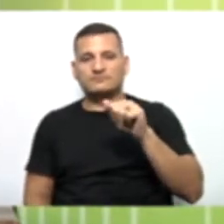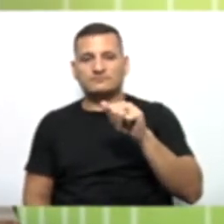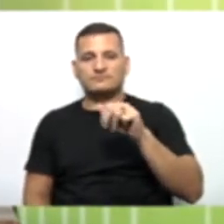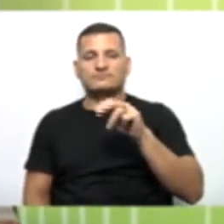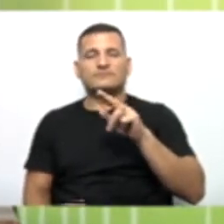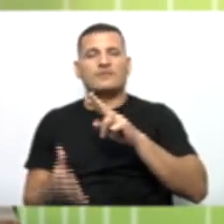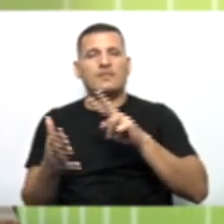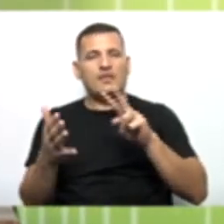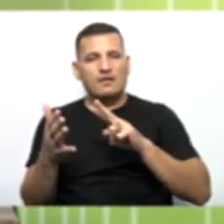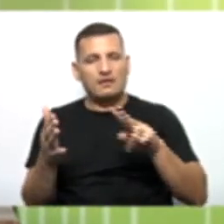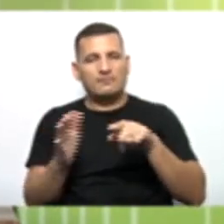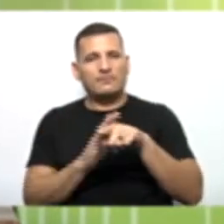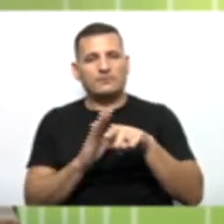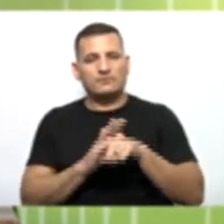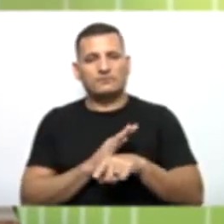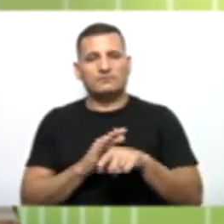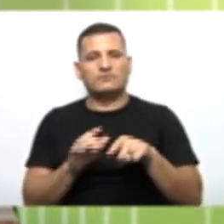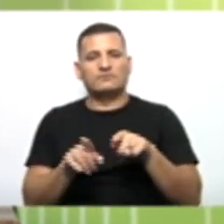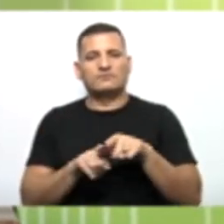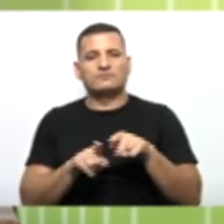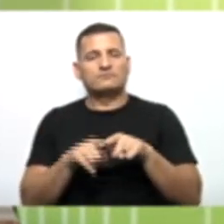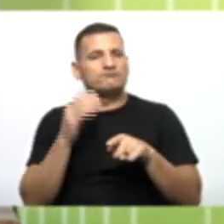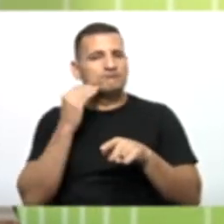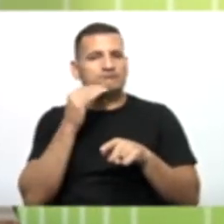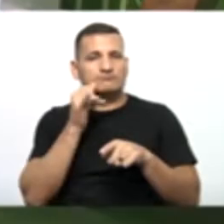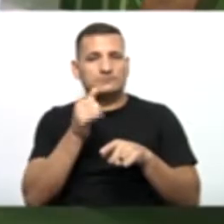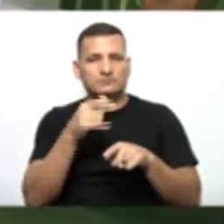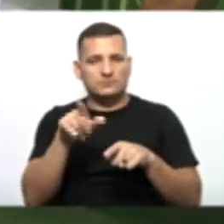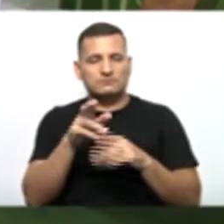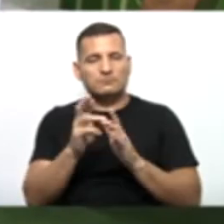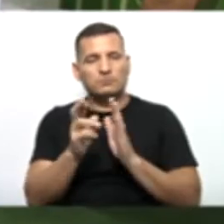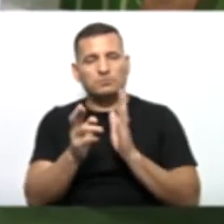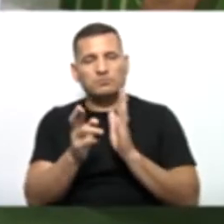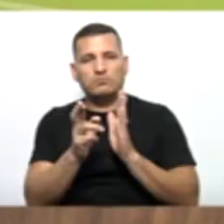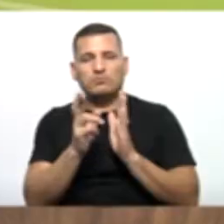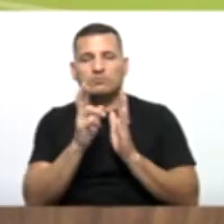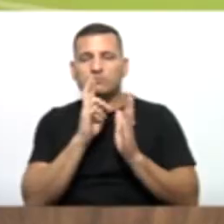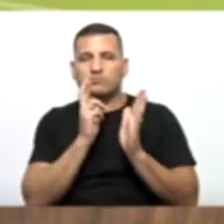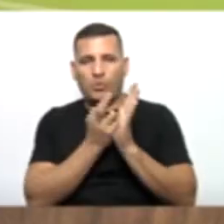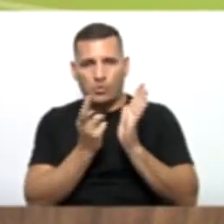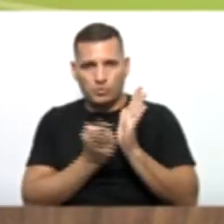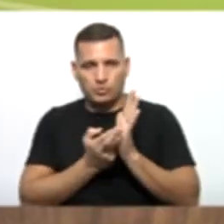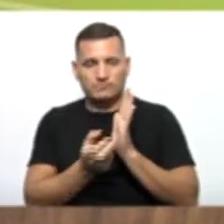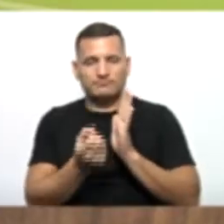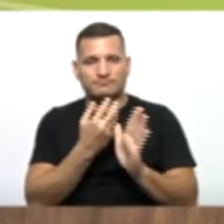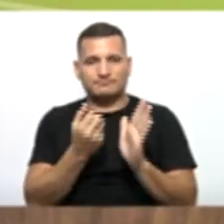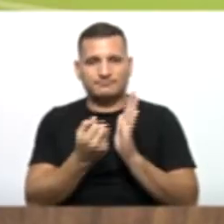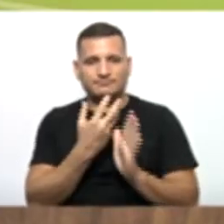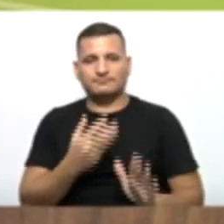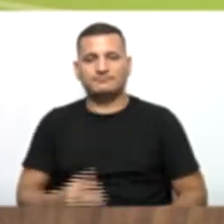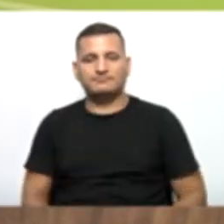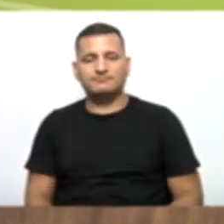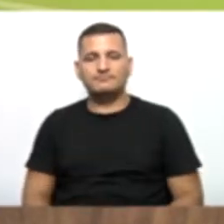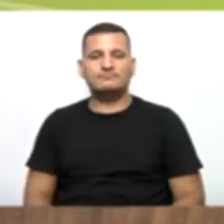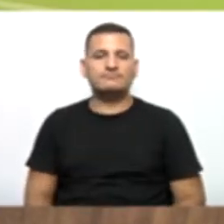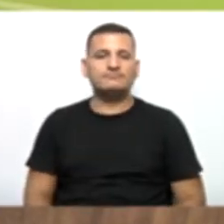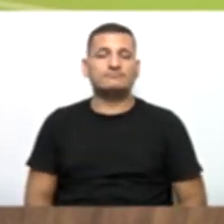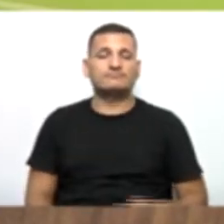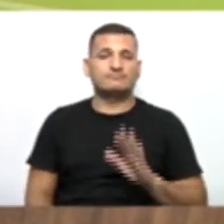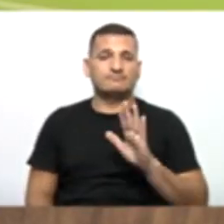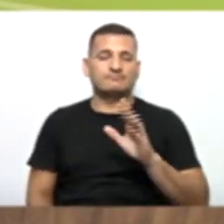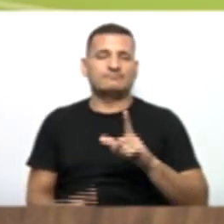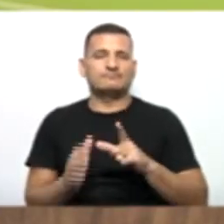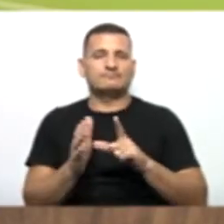vocês e verificando as respostas que vocês estão dando. Obrigada, professor. Antes de tudo, eu queria agradecer